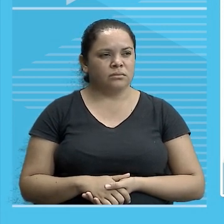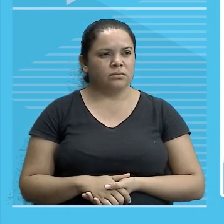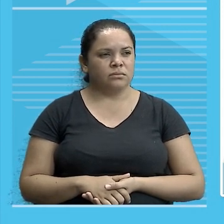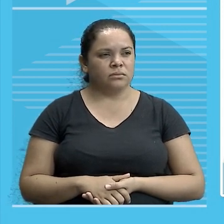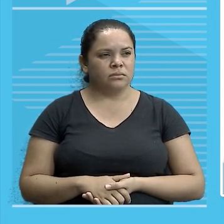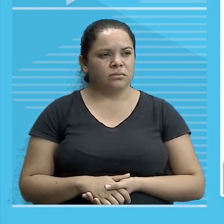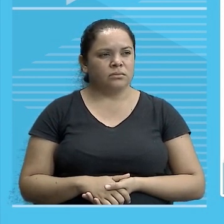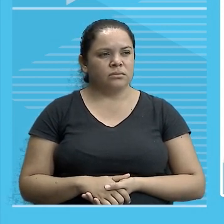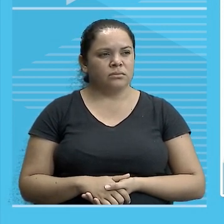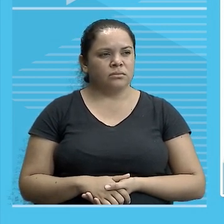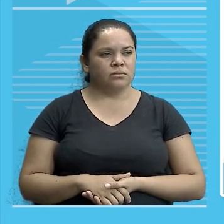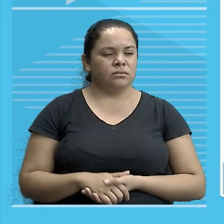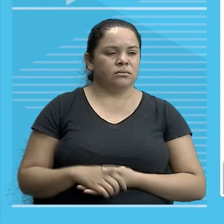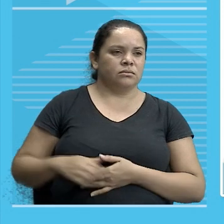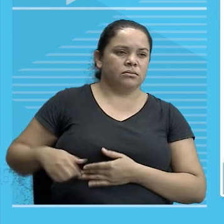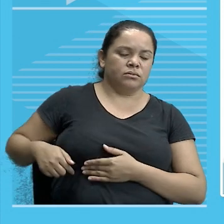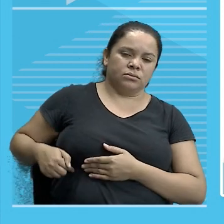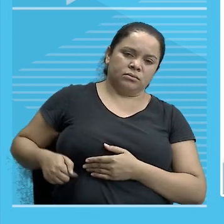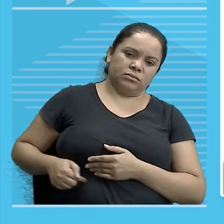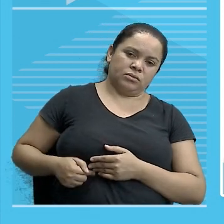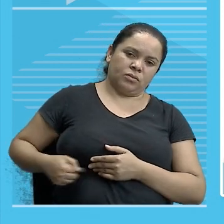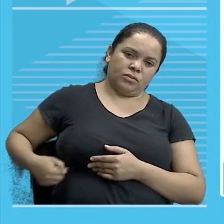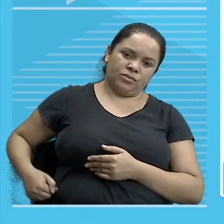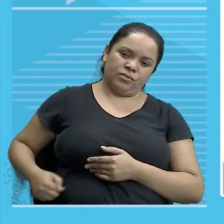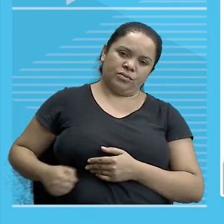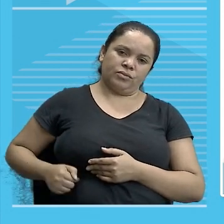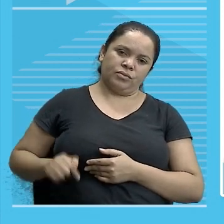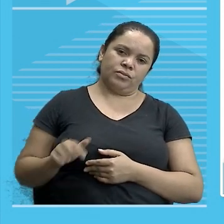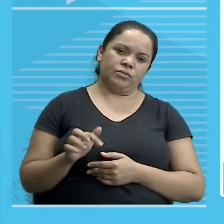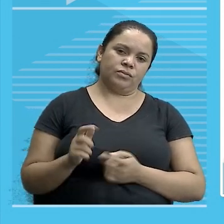o fígado, o pâncreas,